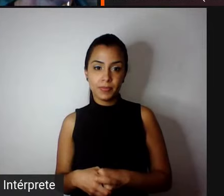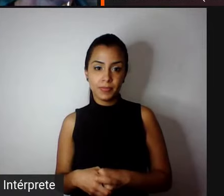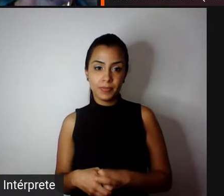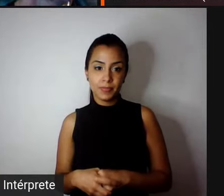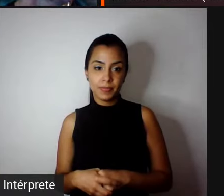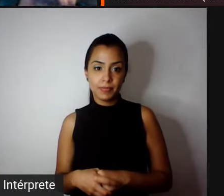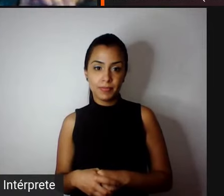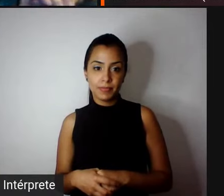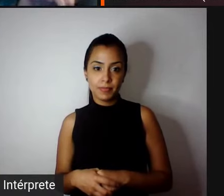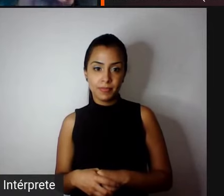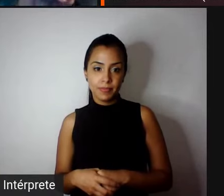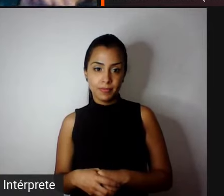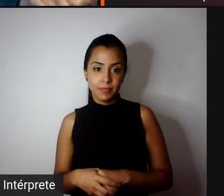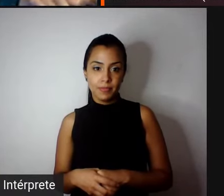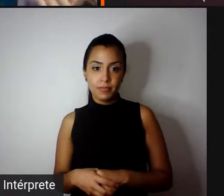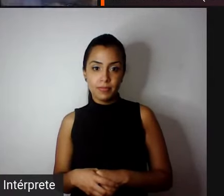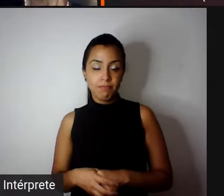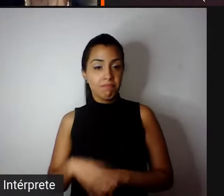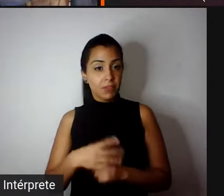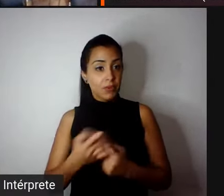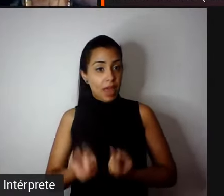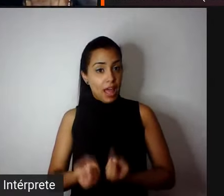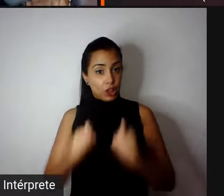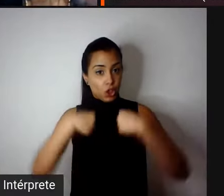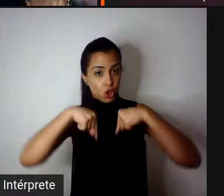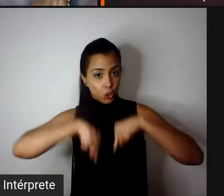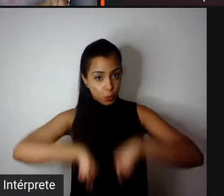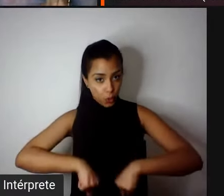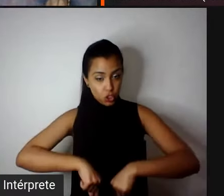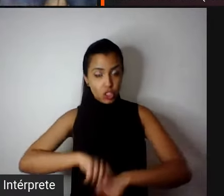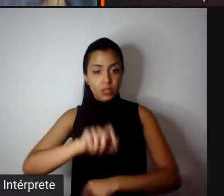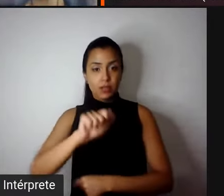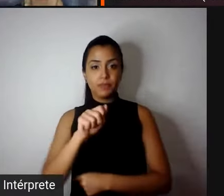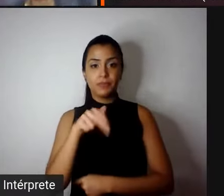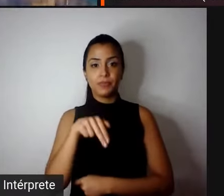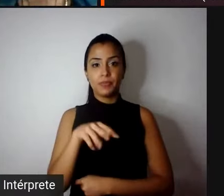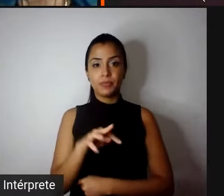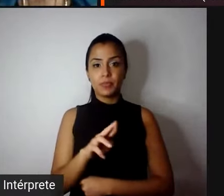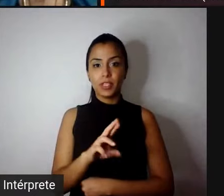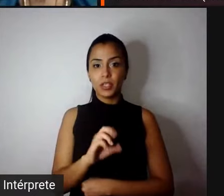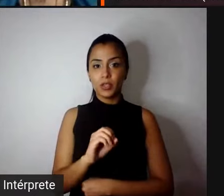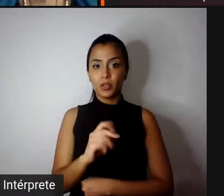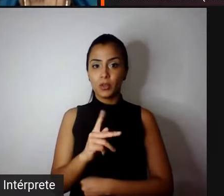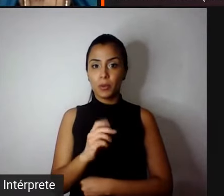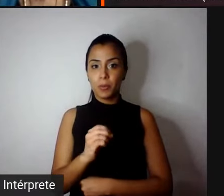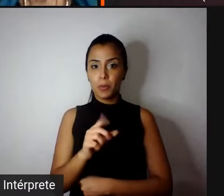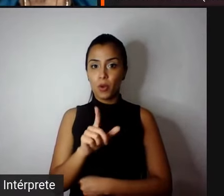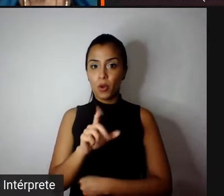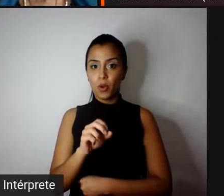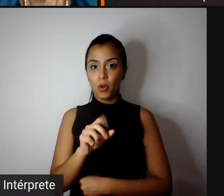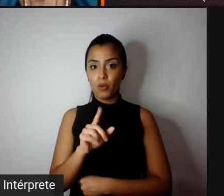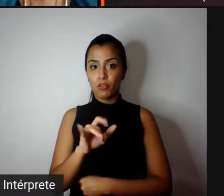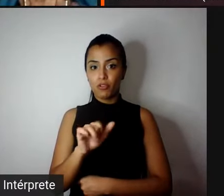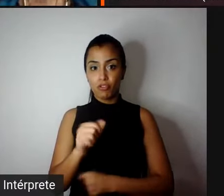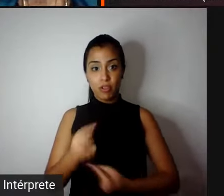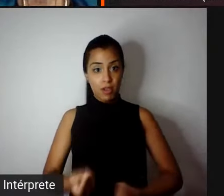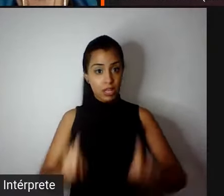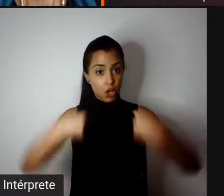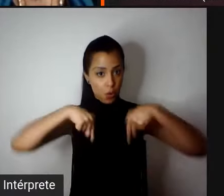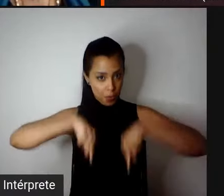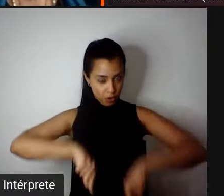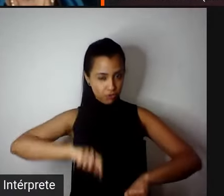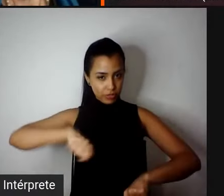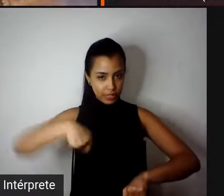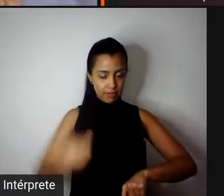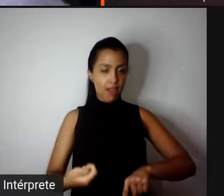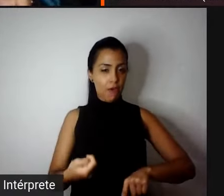antropologia, são pequenos exemplos, 216 exemplos de antropologia visual.